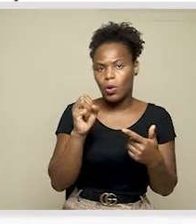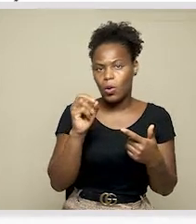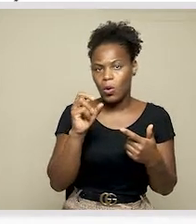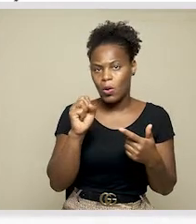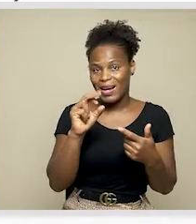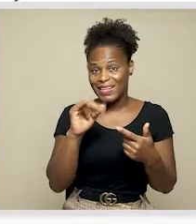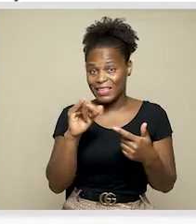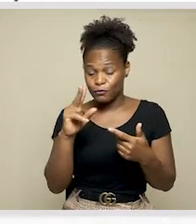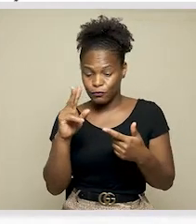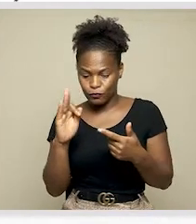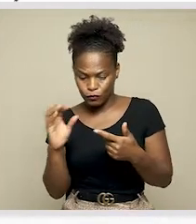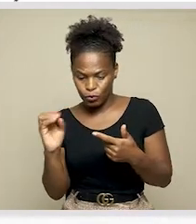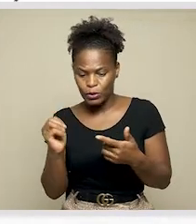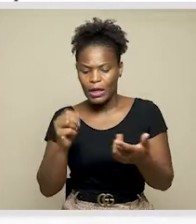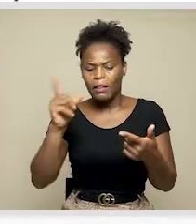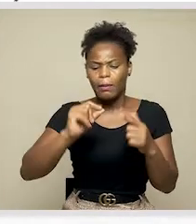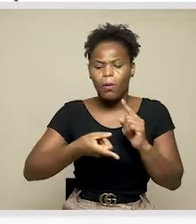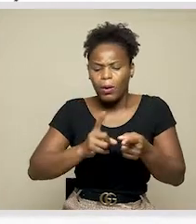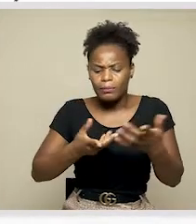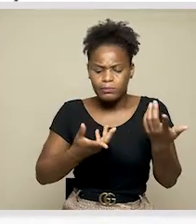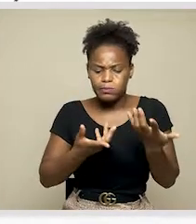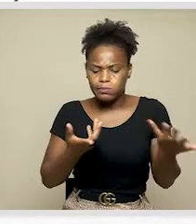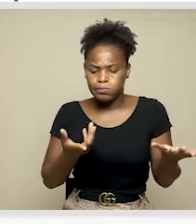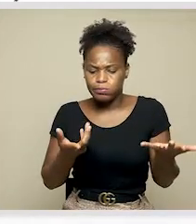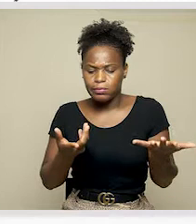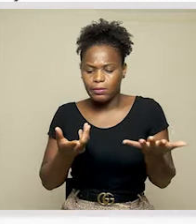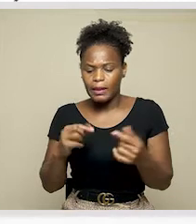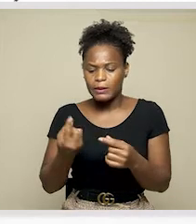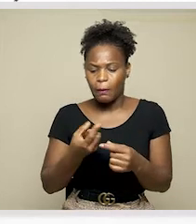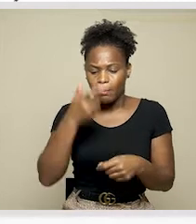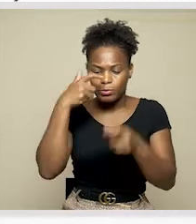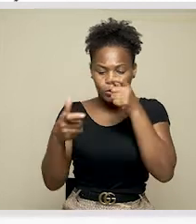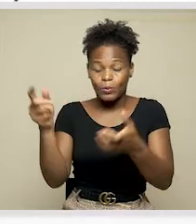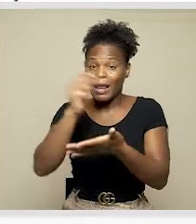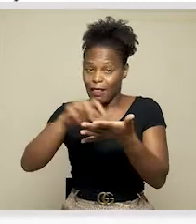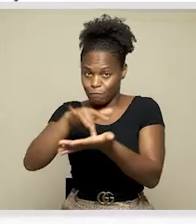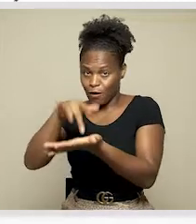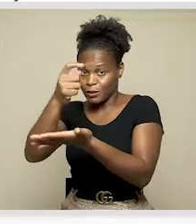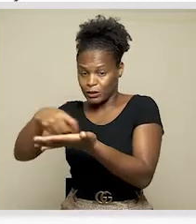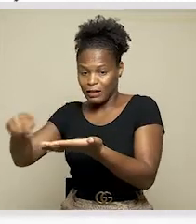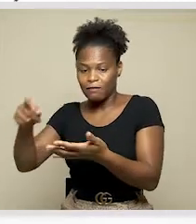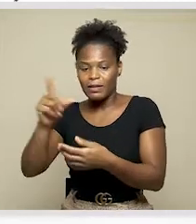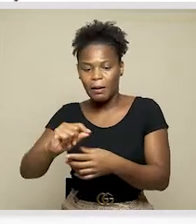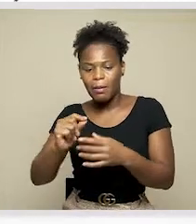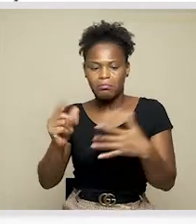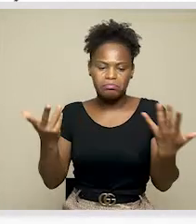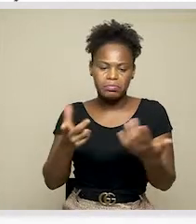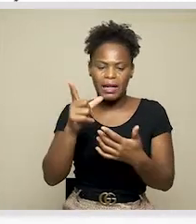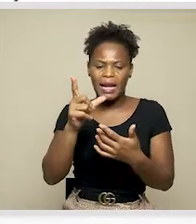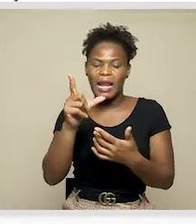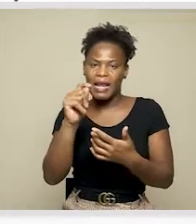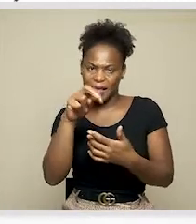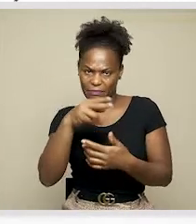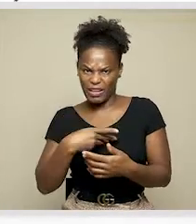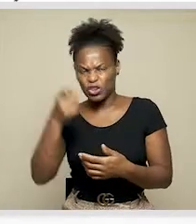as charadas, também em versos e lendas. No ano de 1854, foi publicado o primeiro poema de um